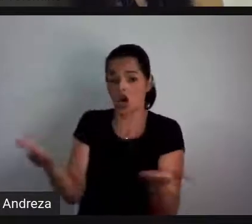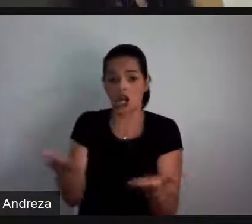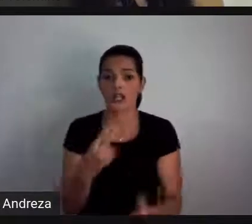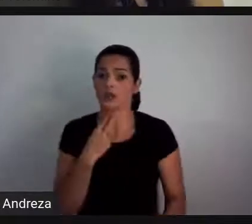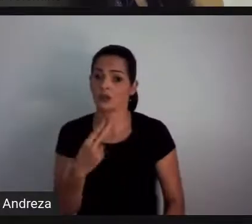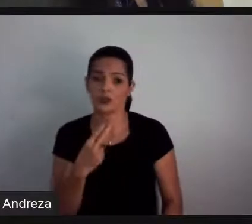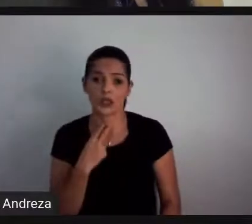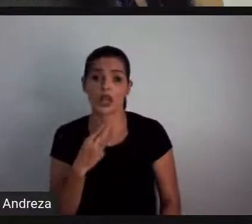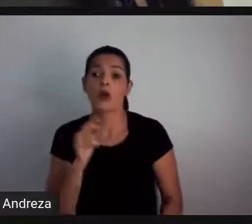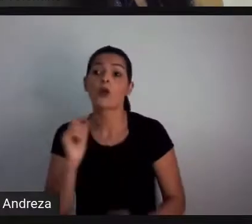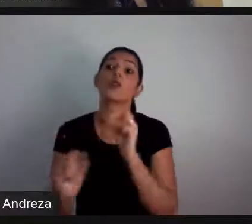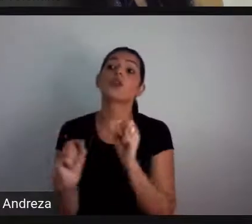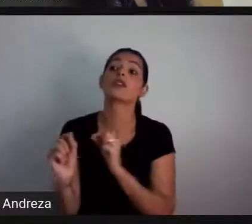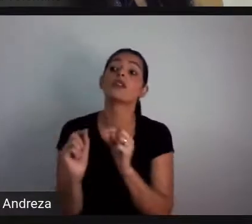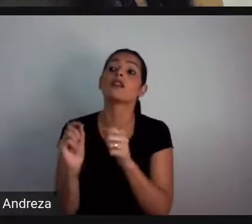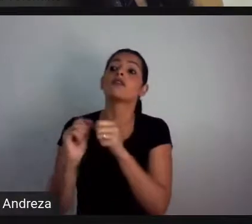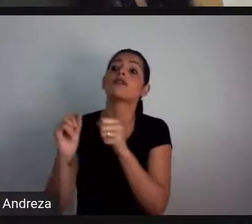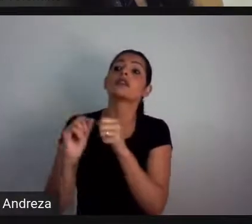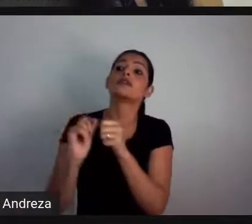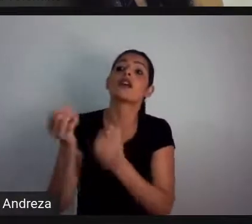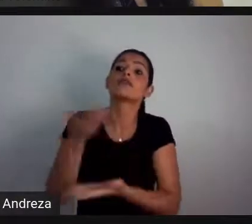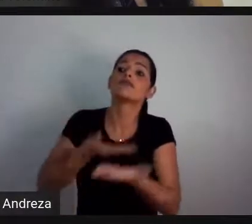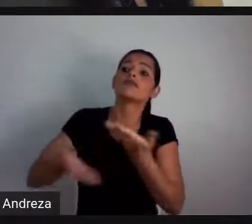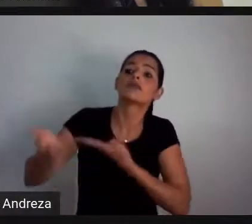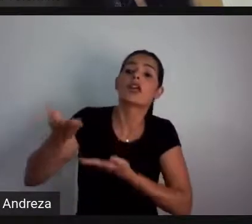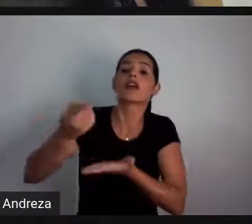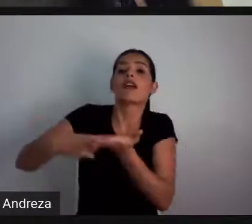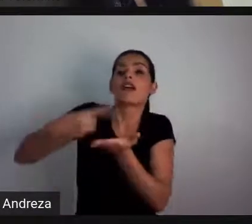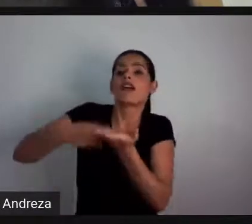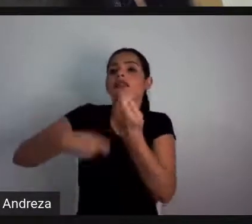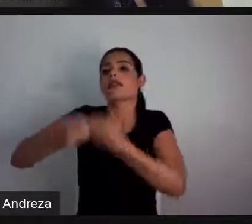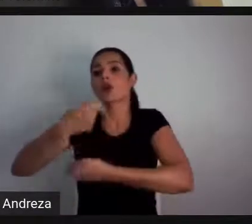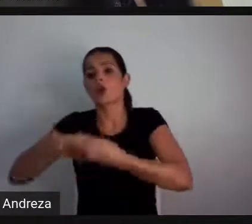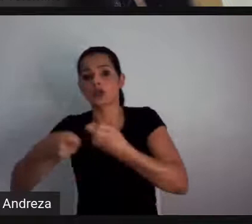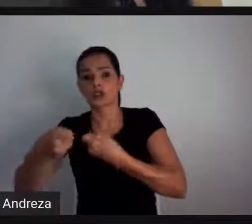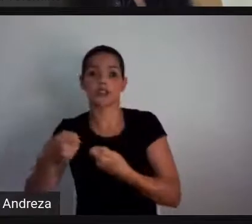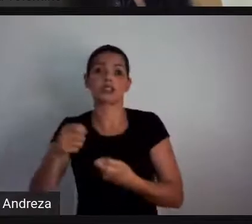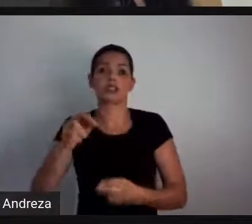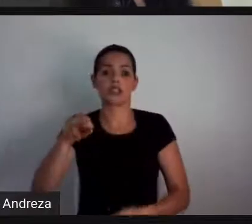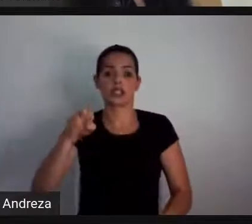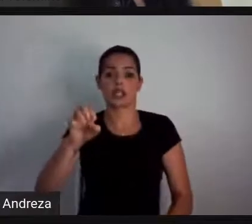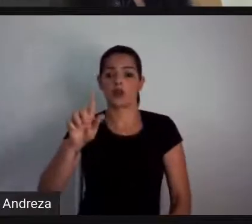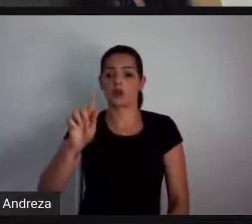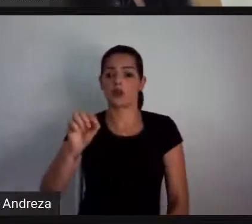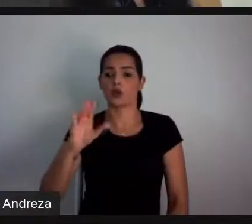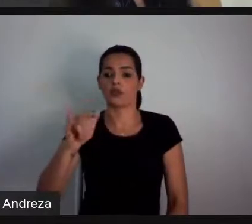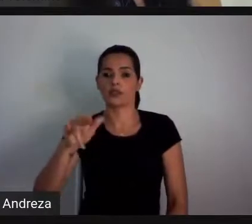parcela. O que a gente pode fazer? E eu acho que isso é importante também para o credor